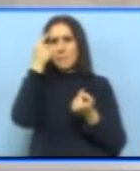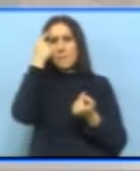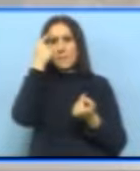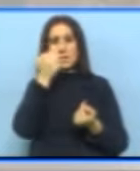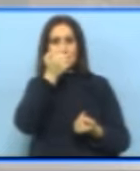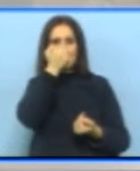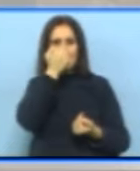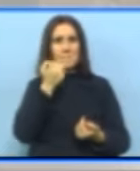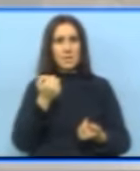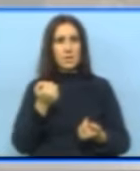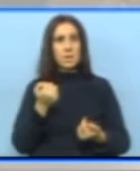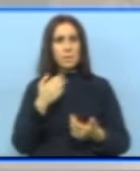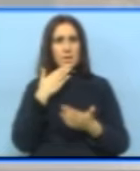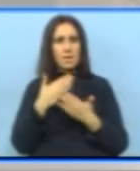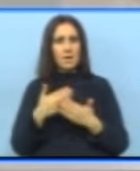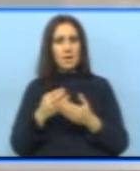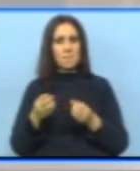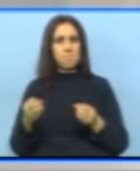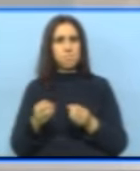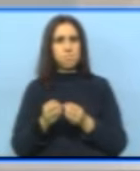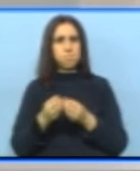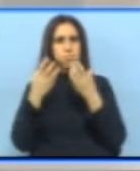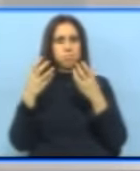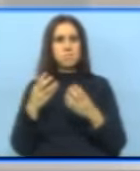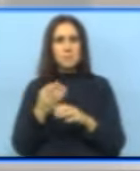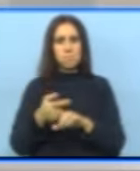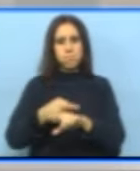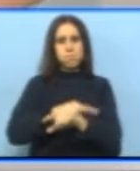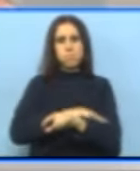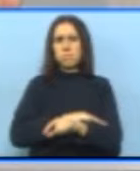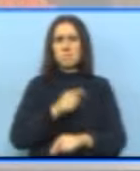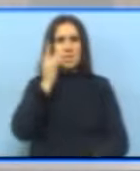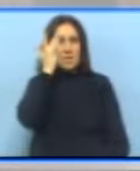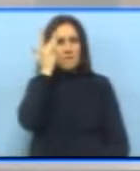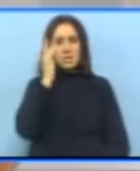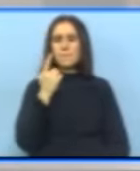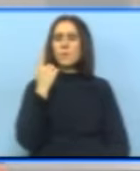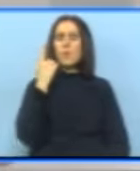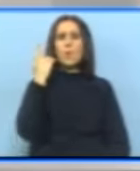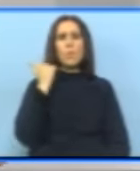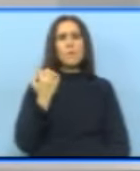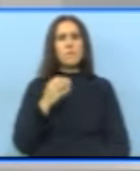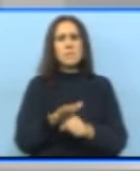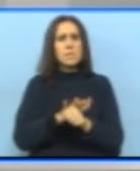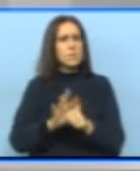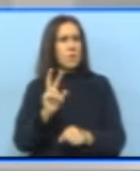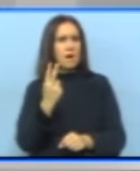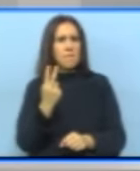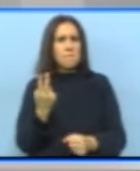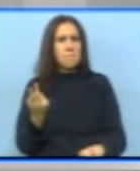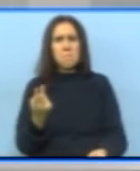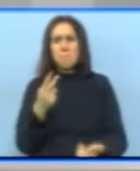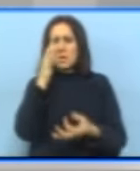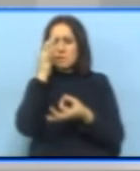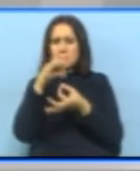ali haver um evoluir de conflito. E nós vemos como isto é tão fácil. Ainda ontem assisti a 2 situações, assim como parece que